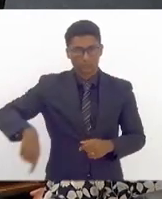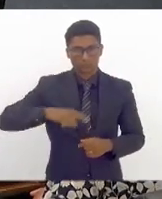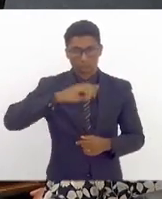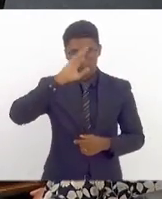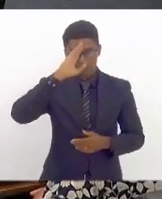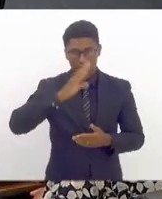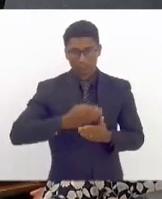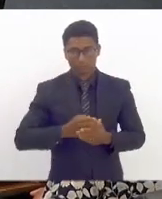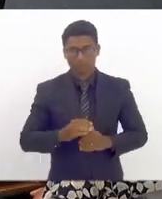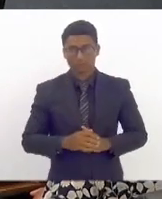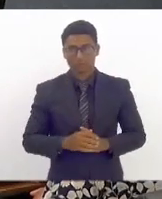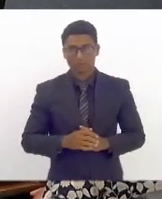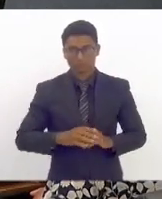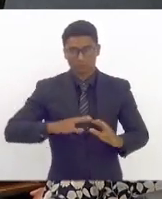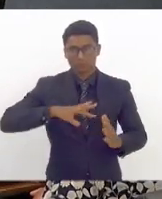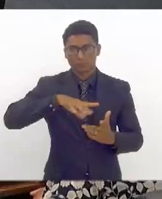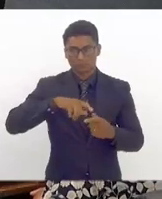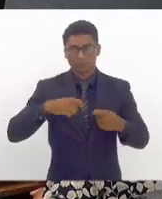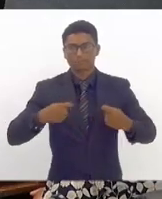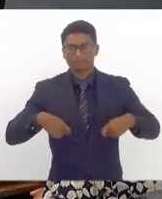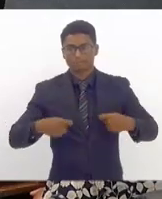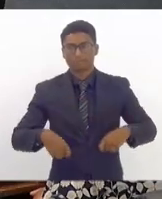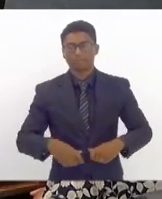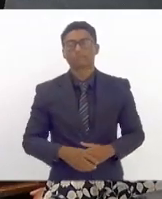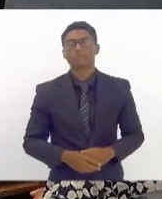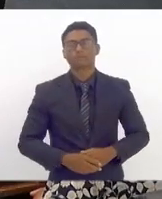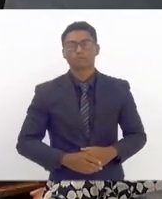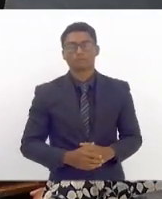que o mundo tem que ser